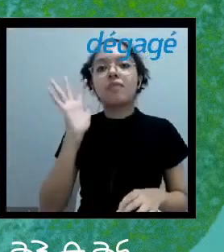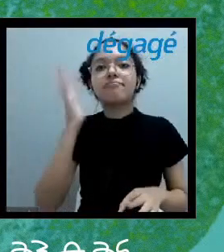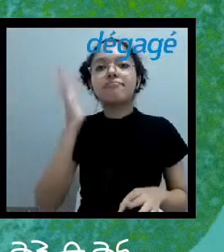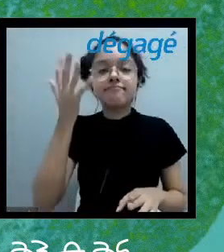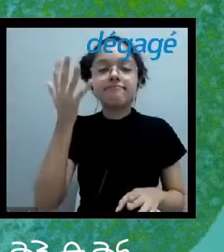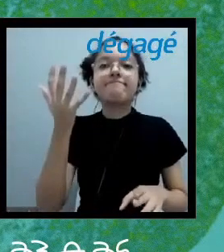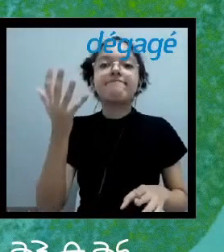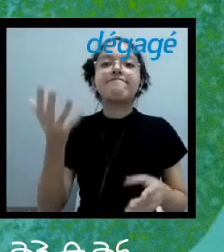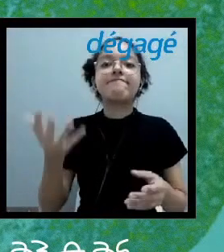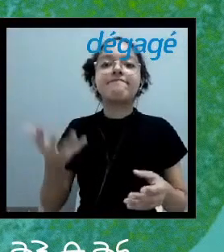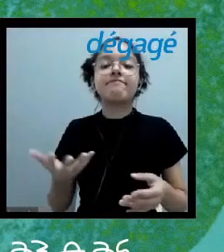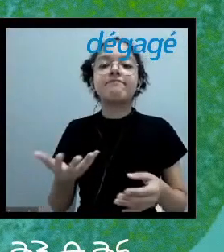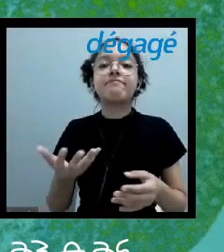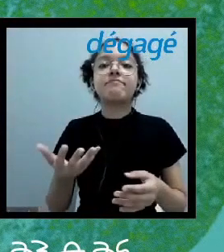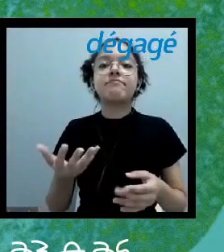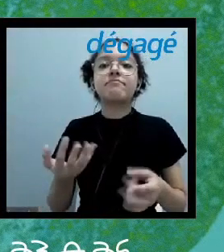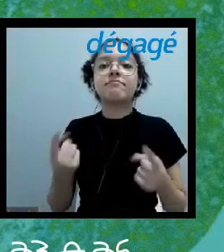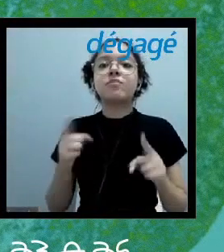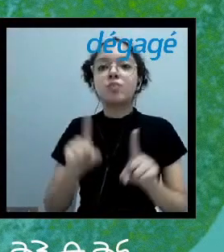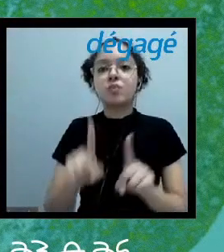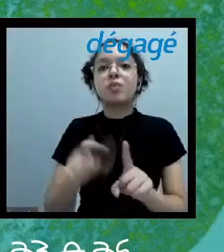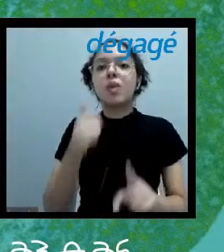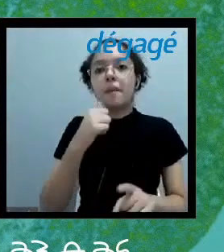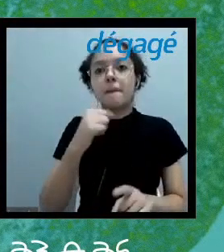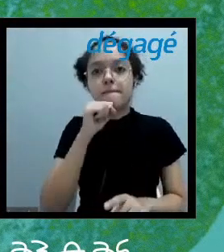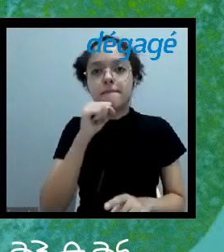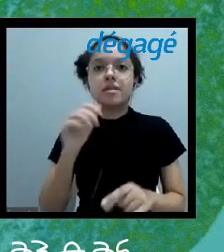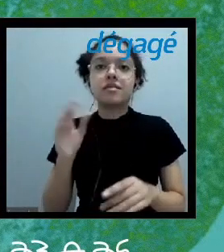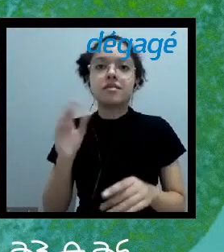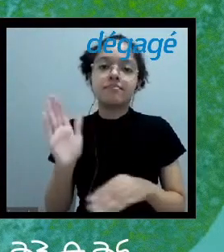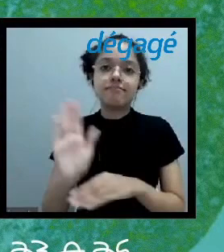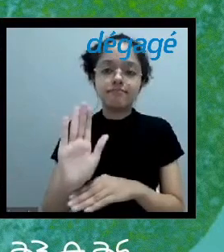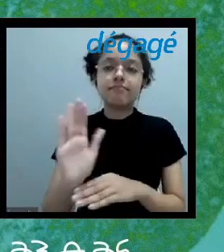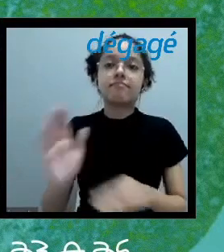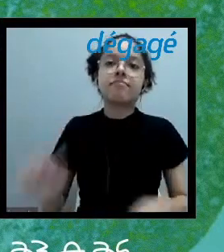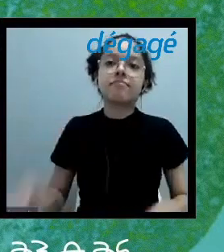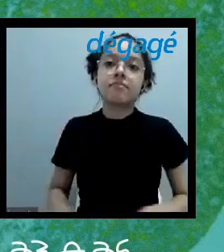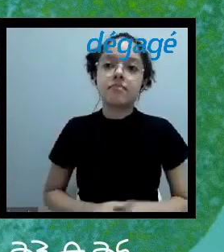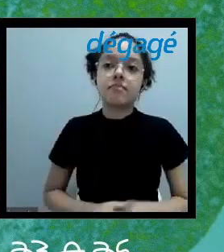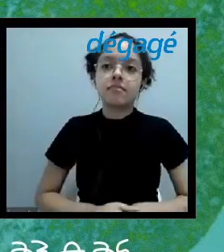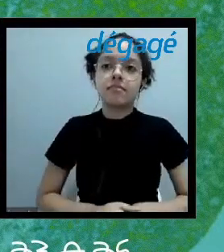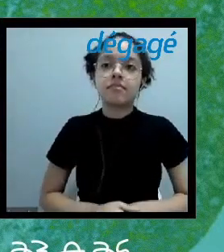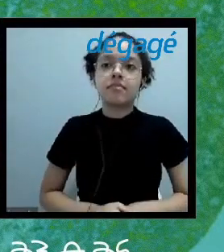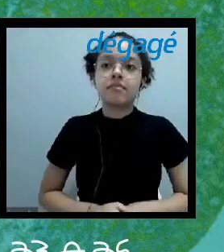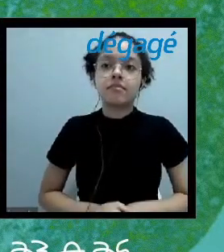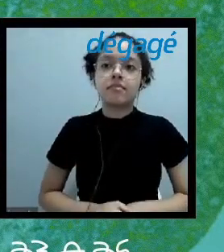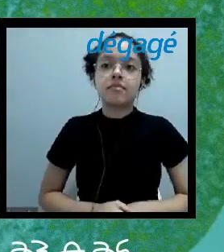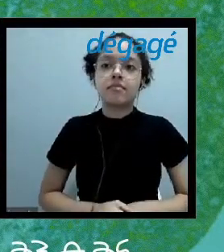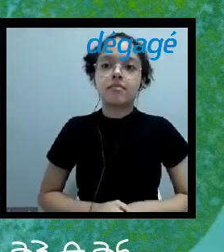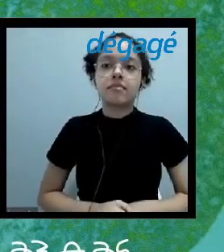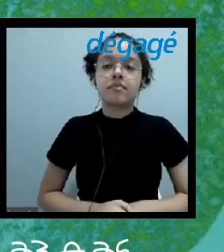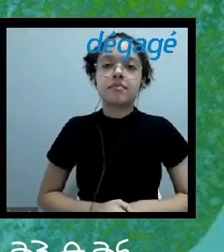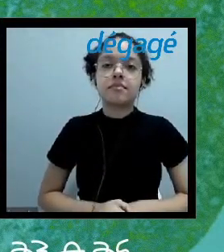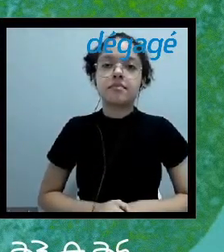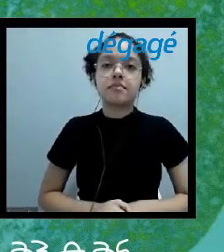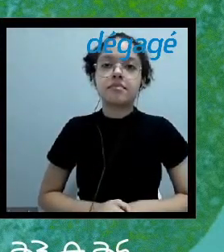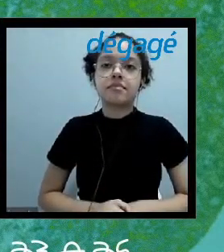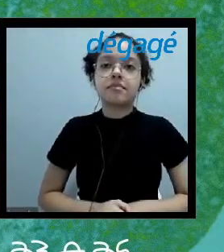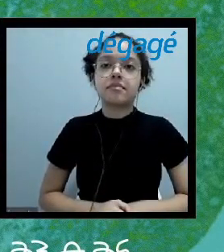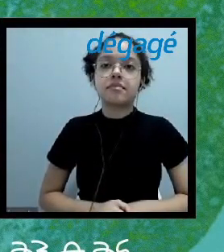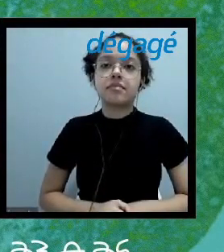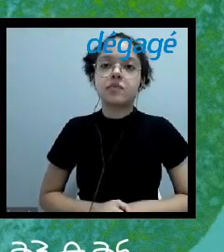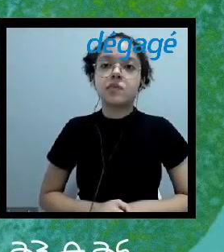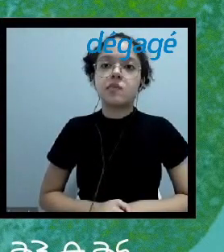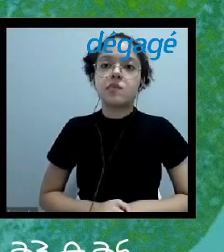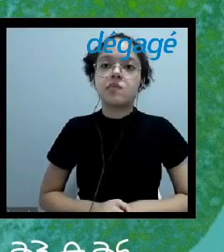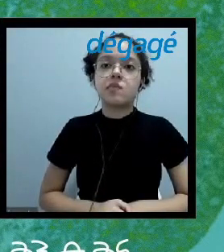com aquele papel, e os maridos simplesmente vão embora mesmo. É o que a gente mais ouve falar, assim, pelo menos da minha experiência.